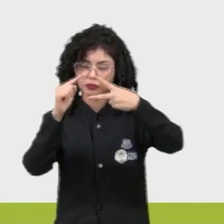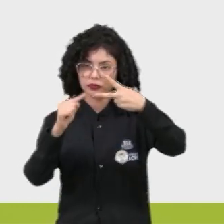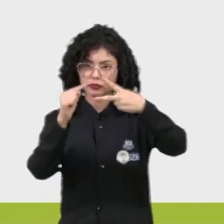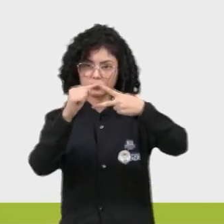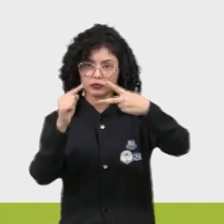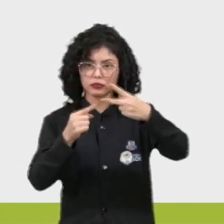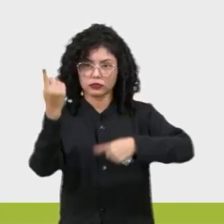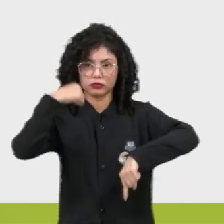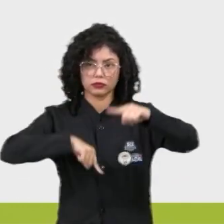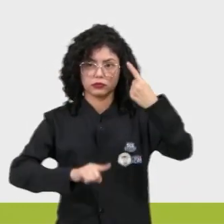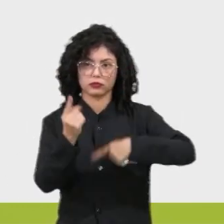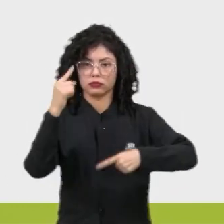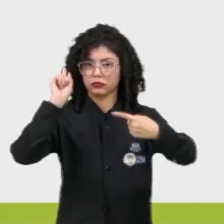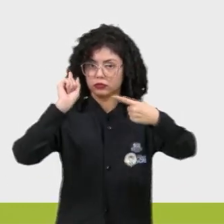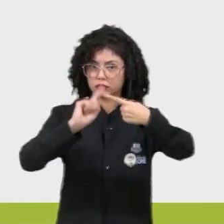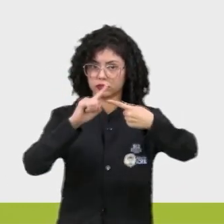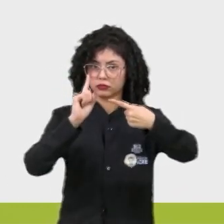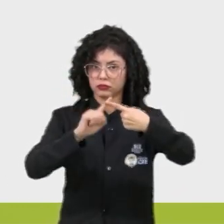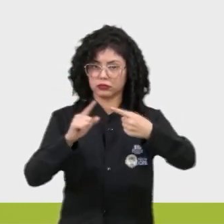circulações. Uma